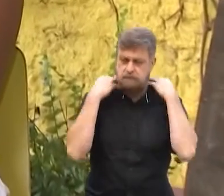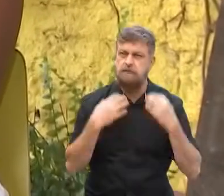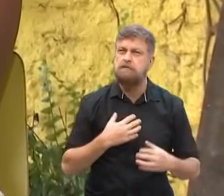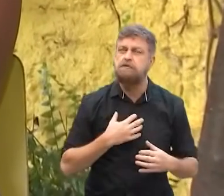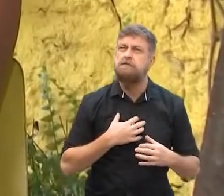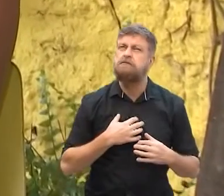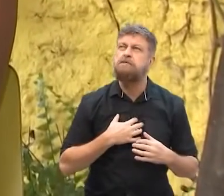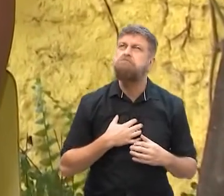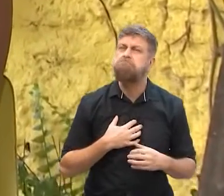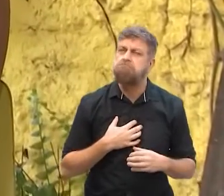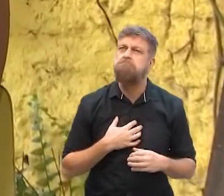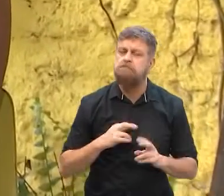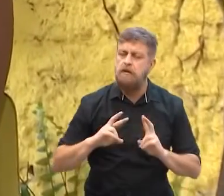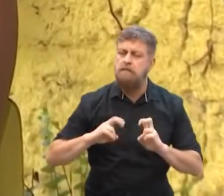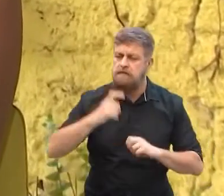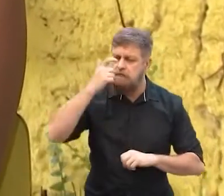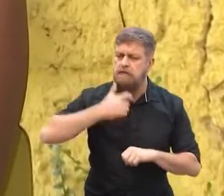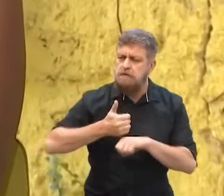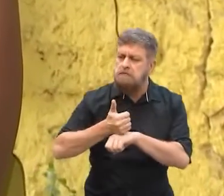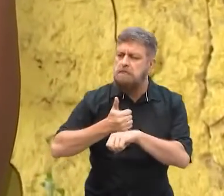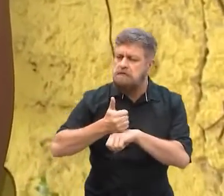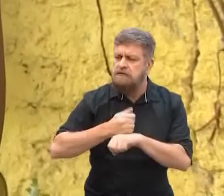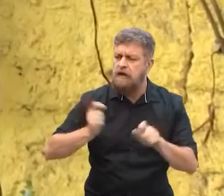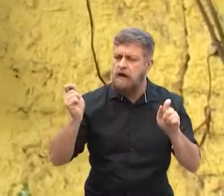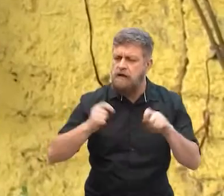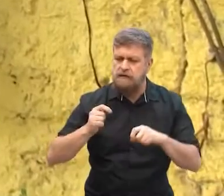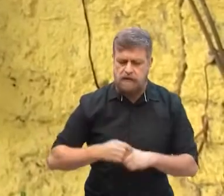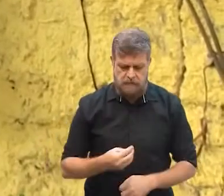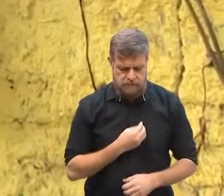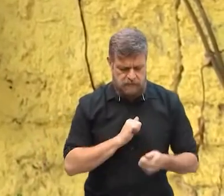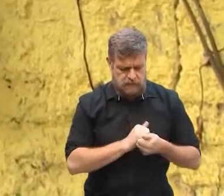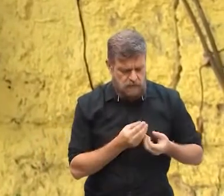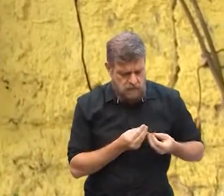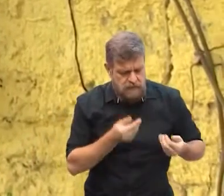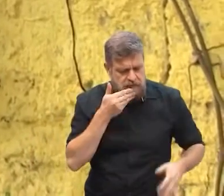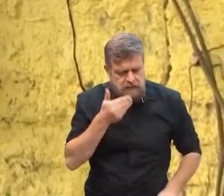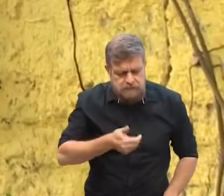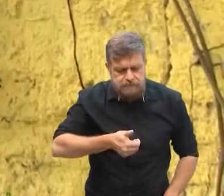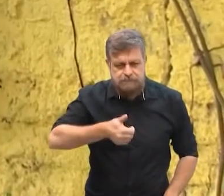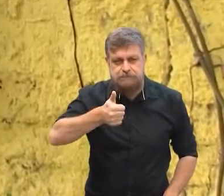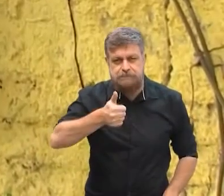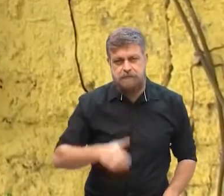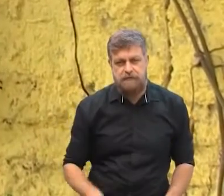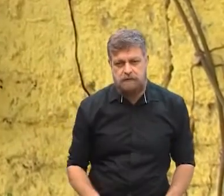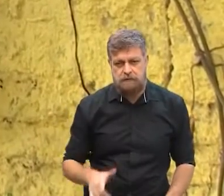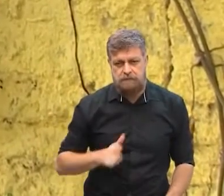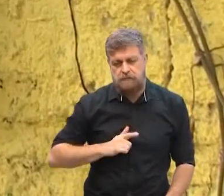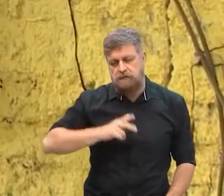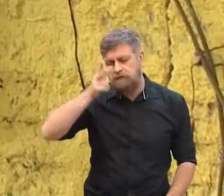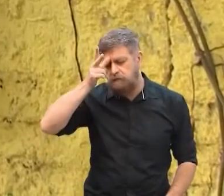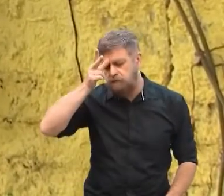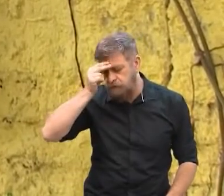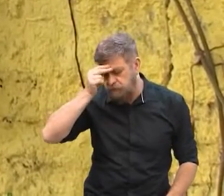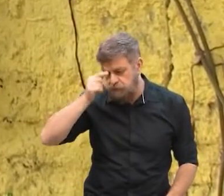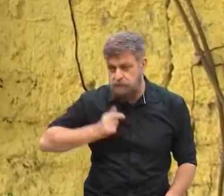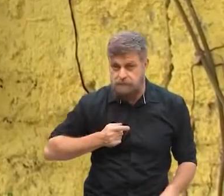vi nessa profissão uma possibilidade de aliviar a tensão, de ajudar a melhora de qualidade de vida. Você viu o quanto era necessário,